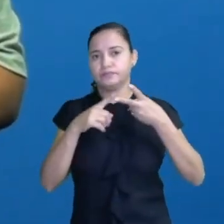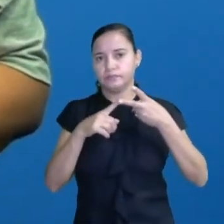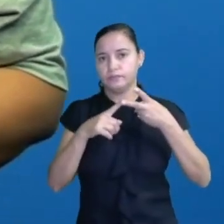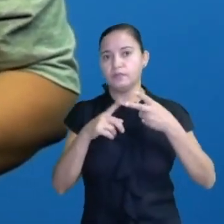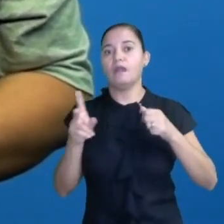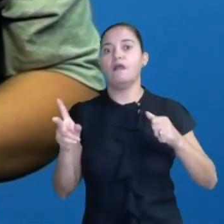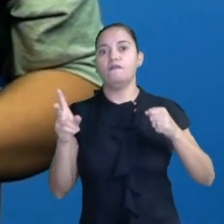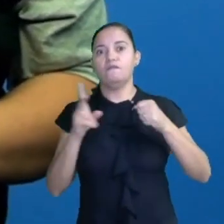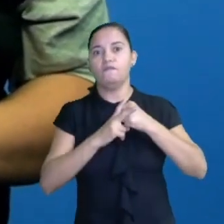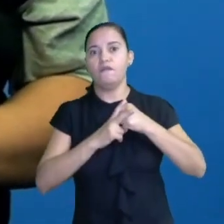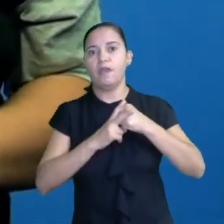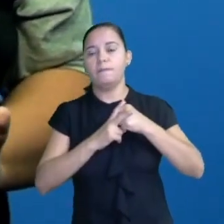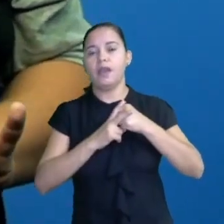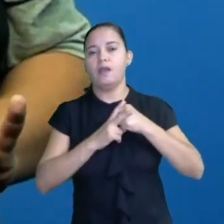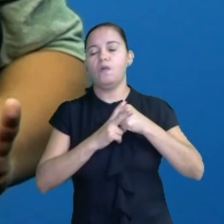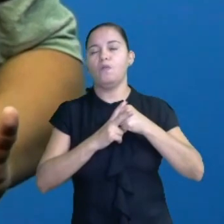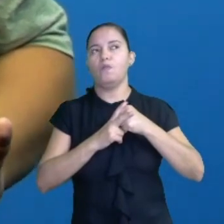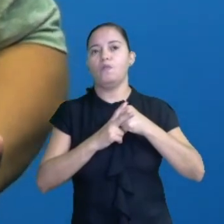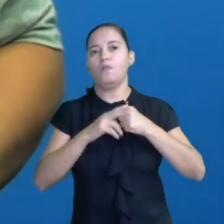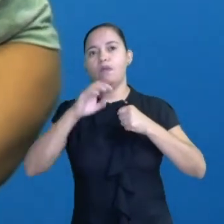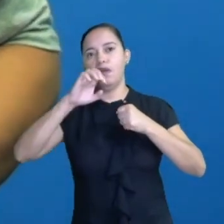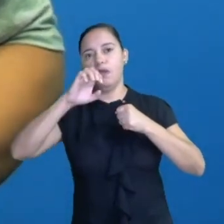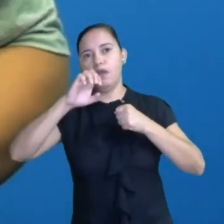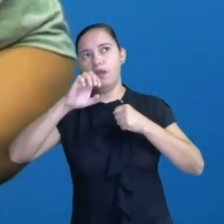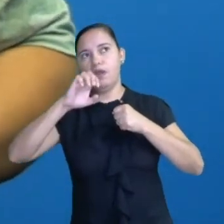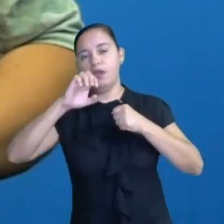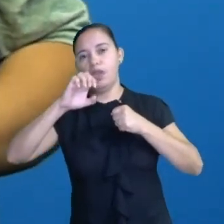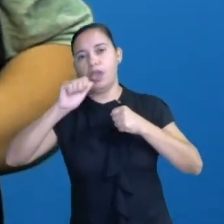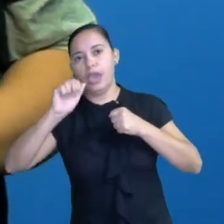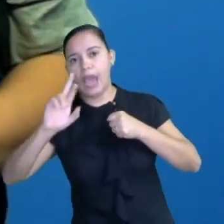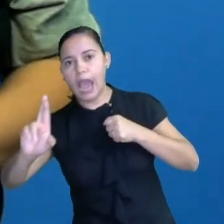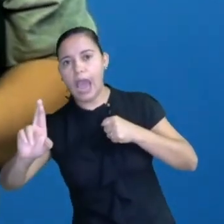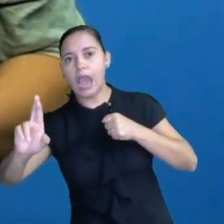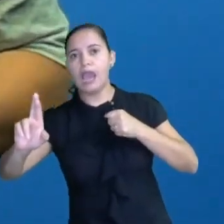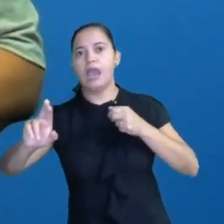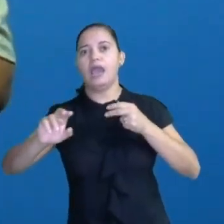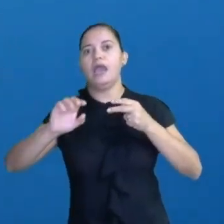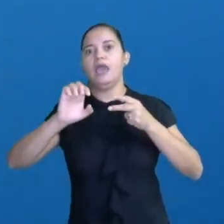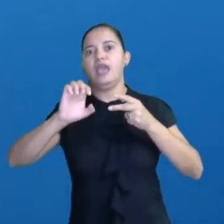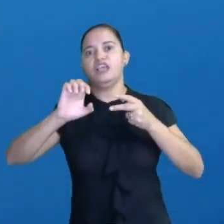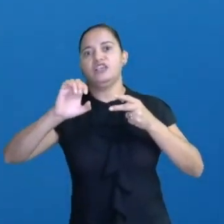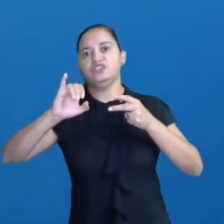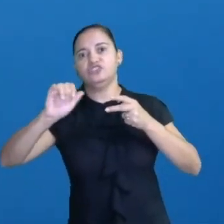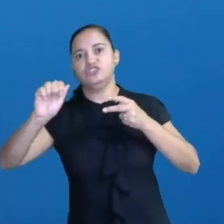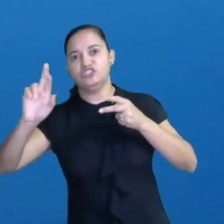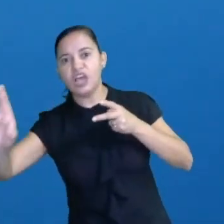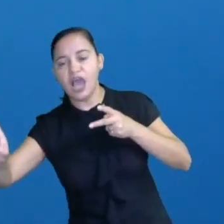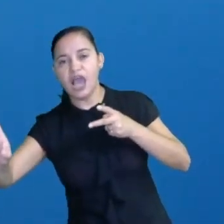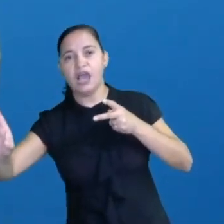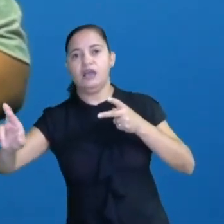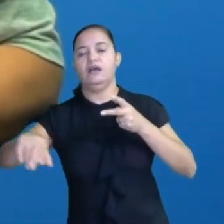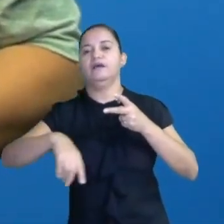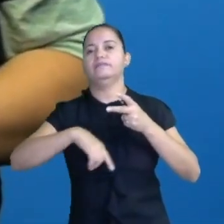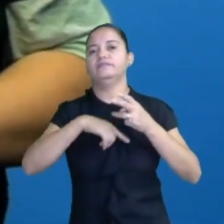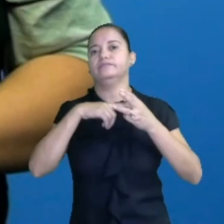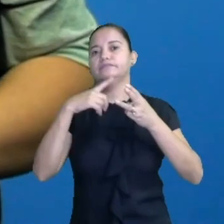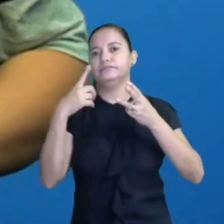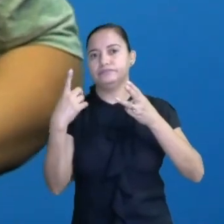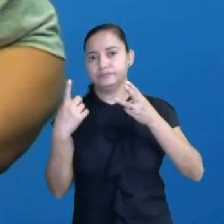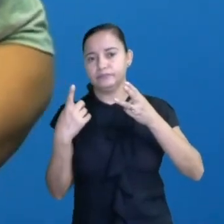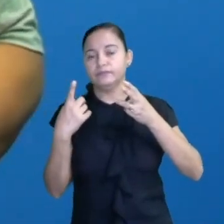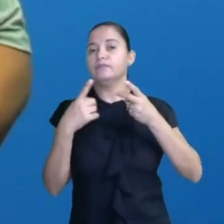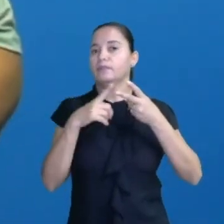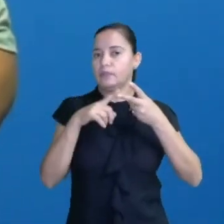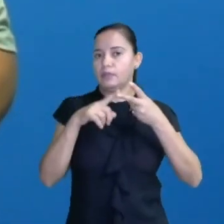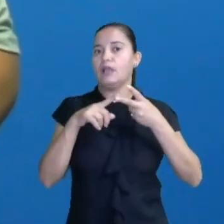outro verbal, verbal é ar, né? E é já, a gente trabalha com dois na nossa língua portuguesa.